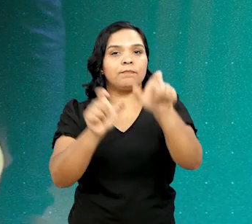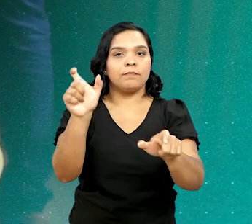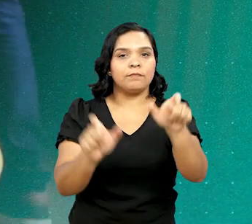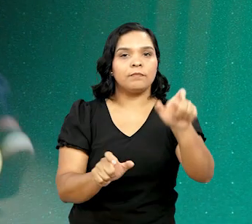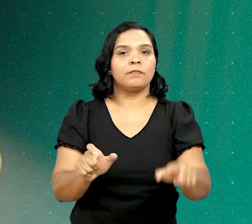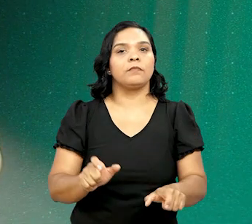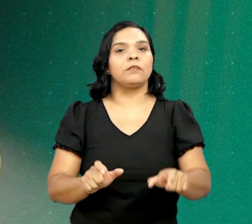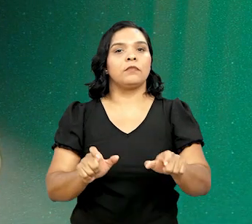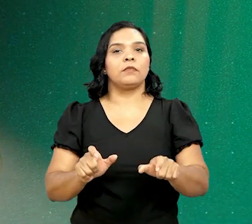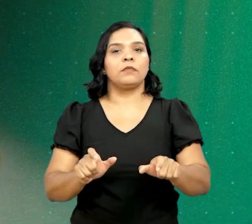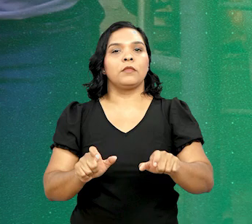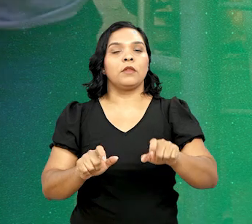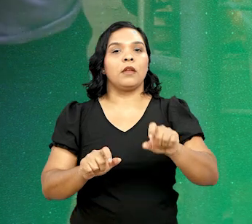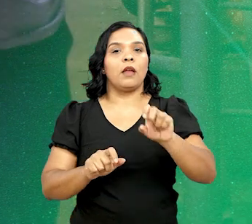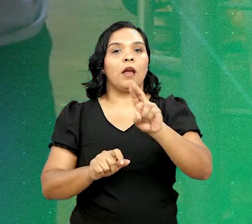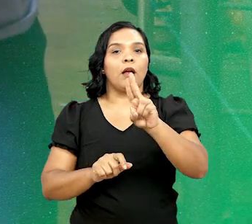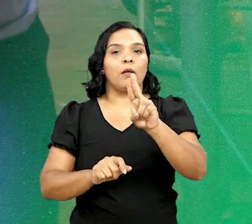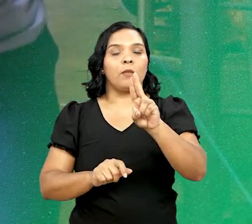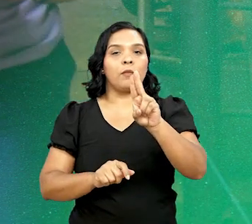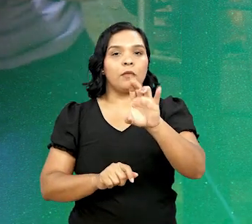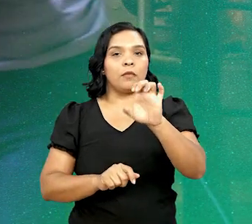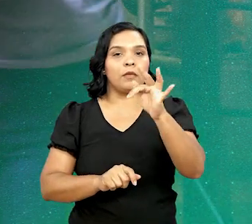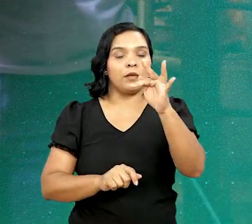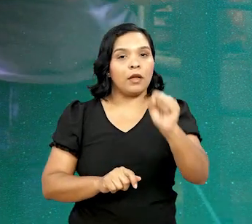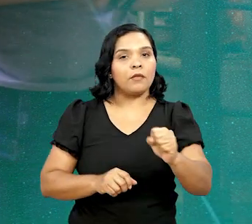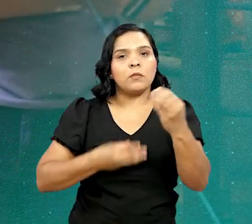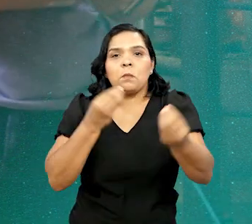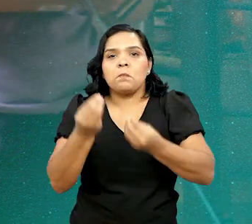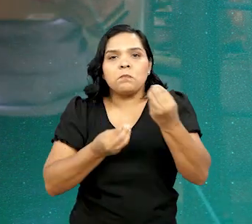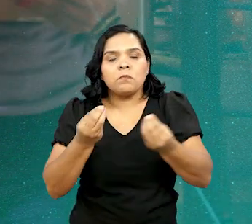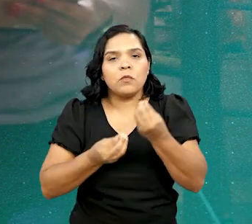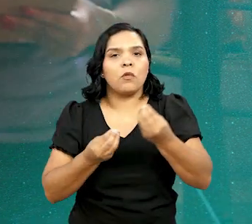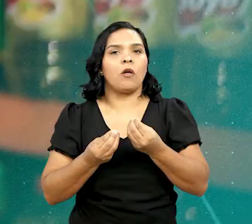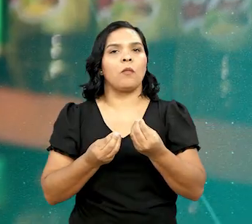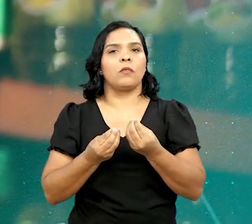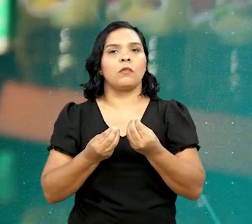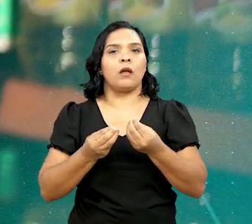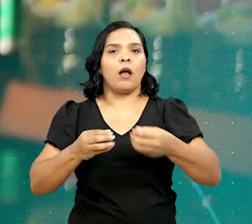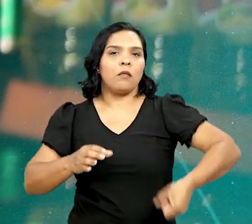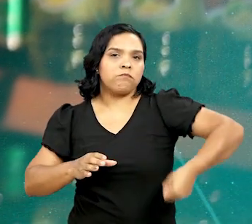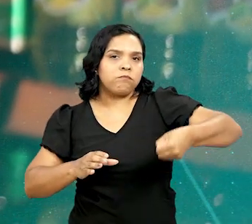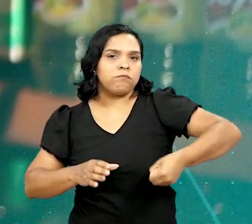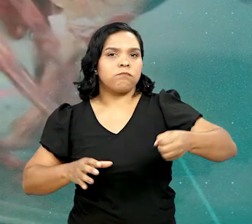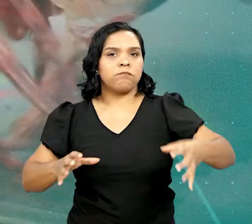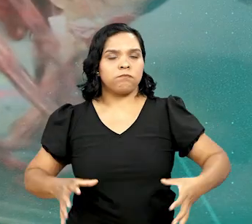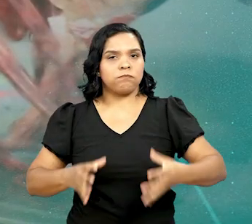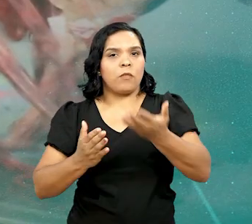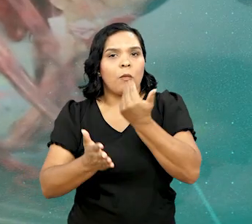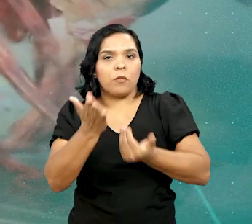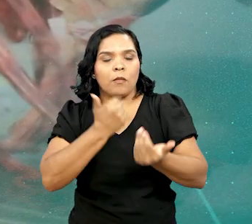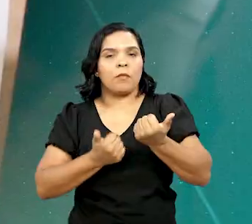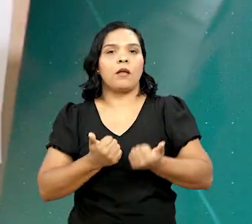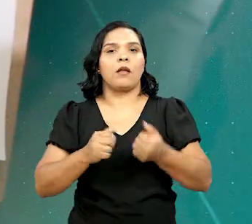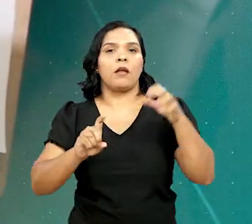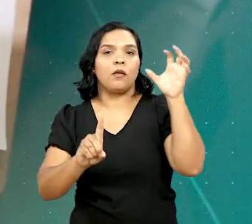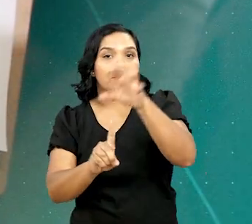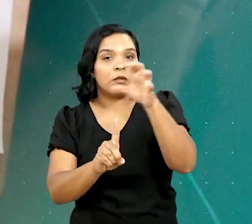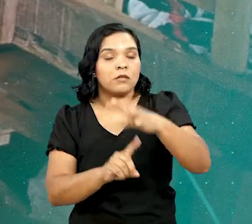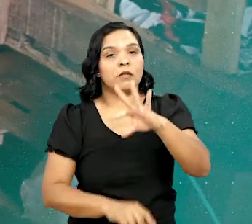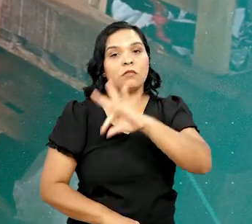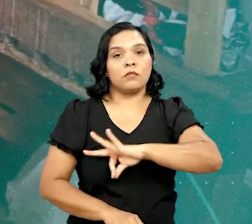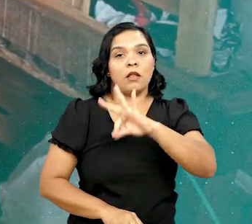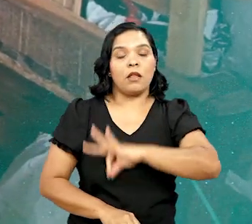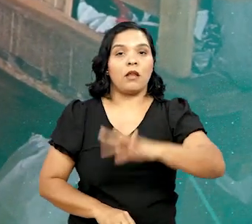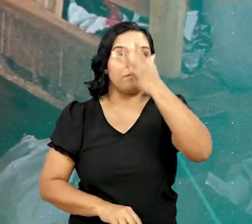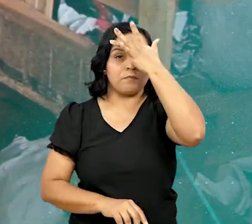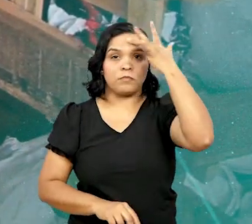Pesquisadores da Universidade Estadual de Feira de Santana estudam de que forma os valores da cesta básica influenciam nos salários e na renda